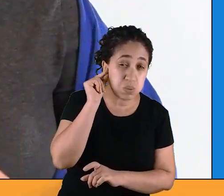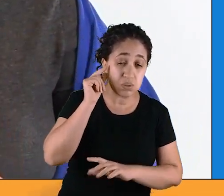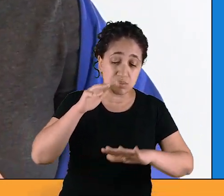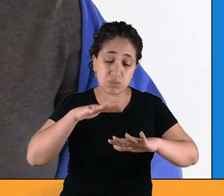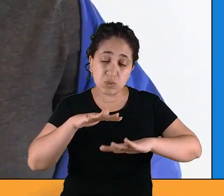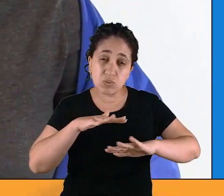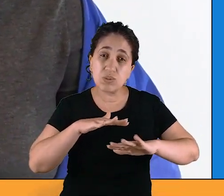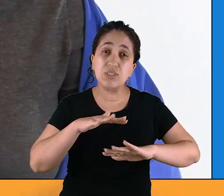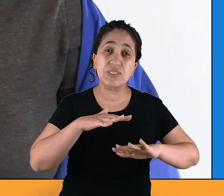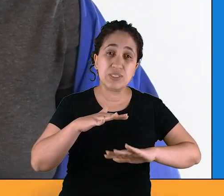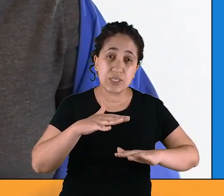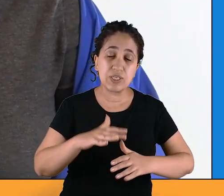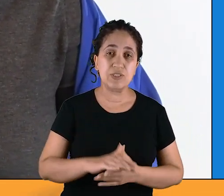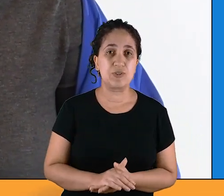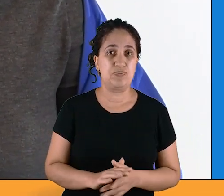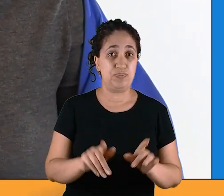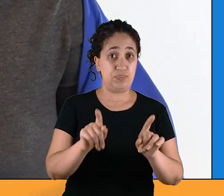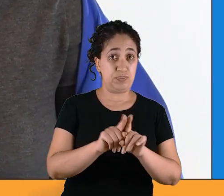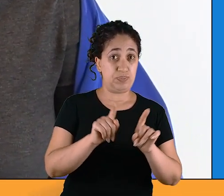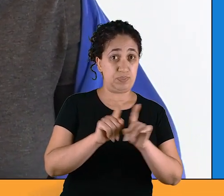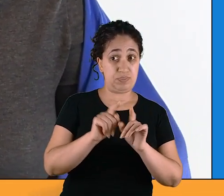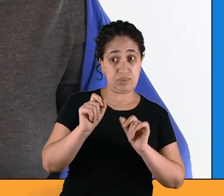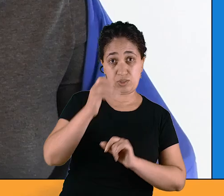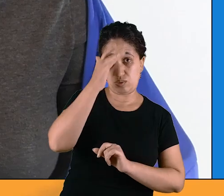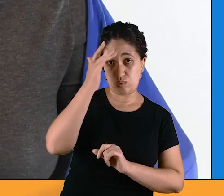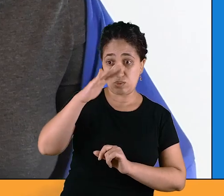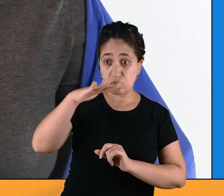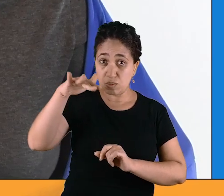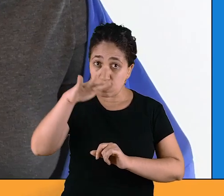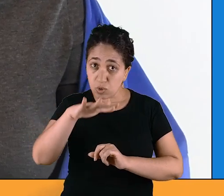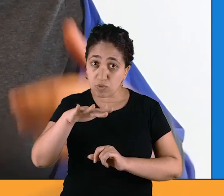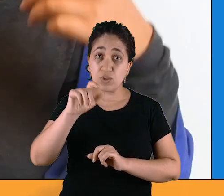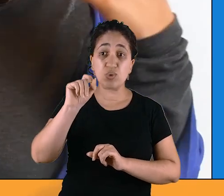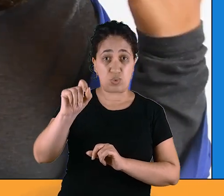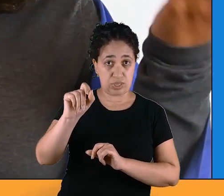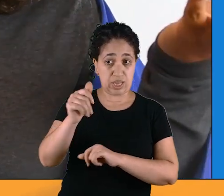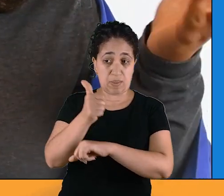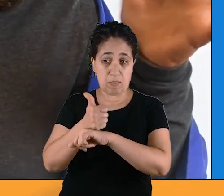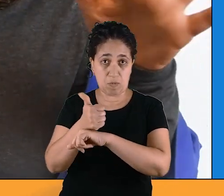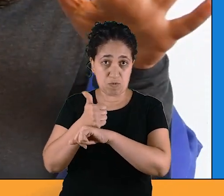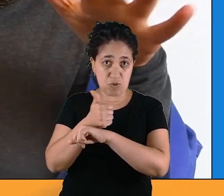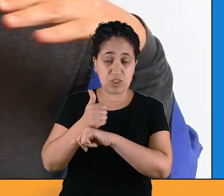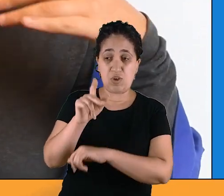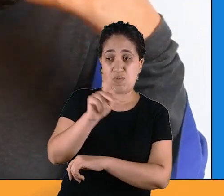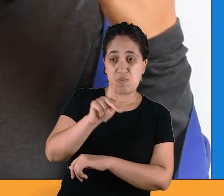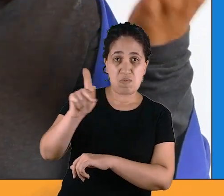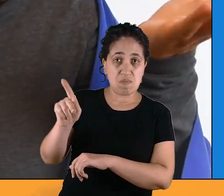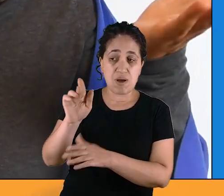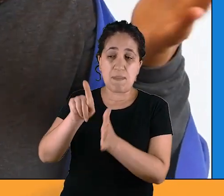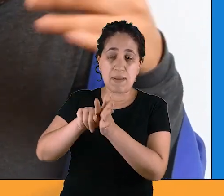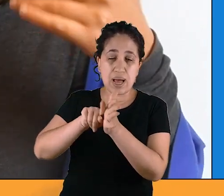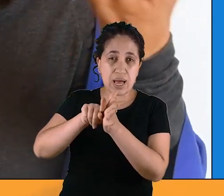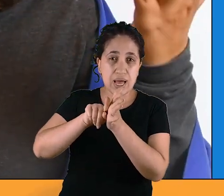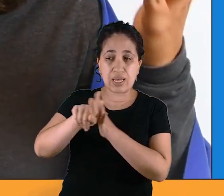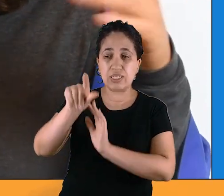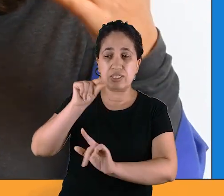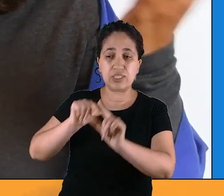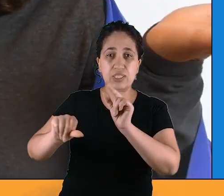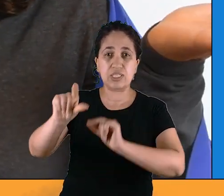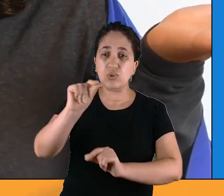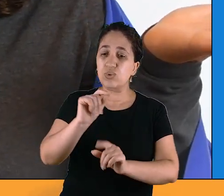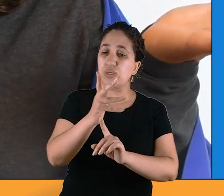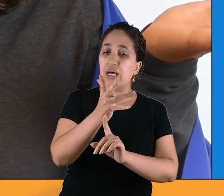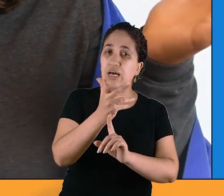de mobilidade, né? E também o público especialista, né? Então, professores universitários, pesquisadores,